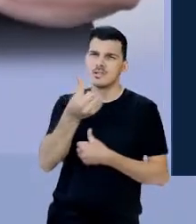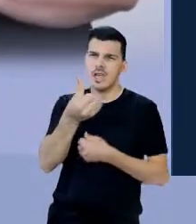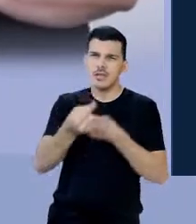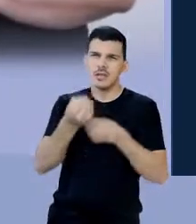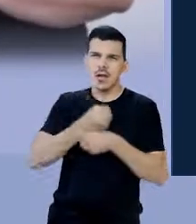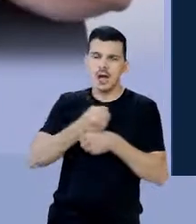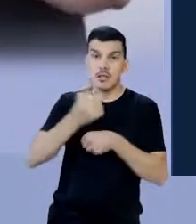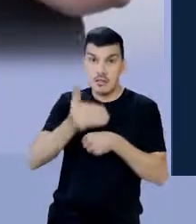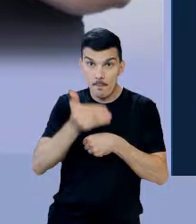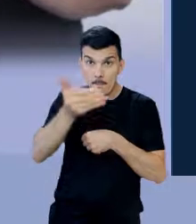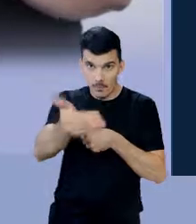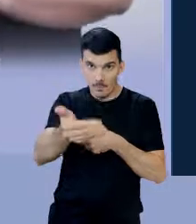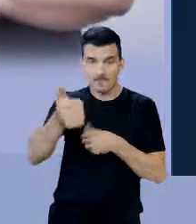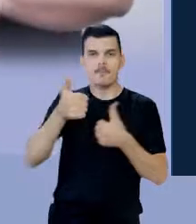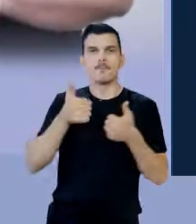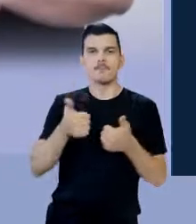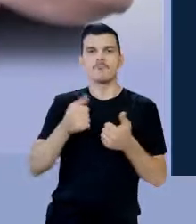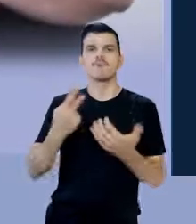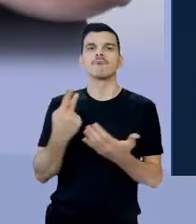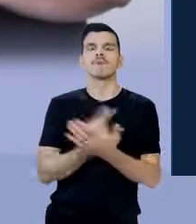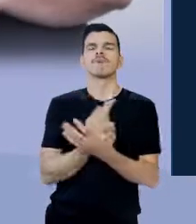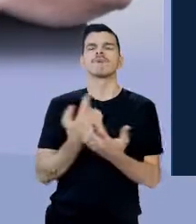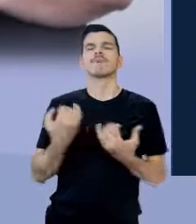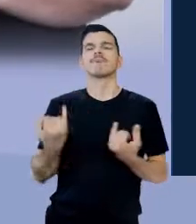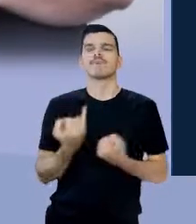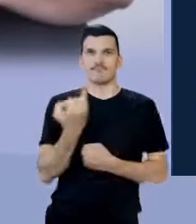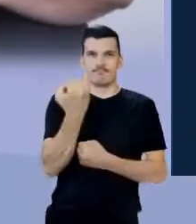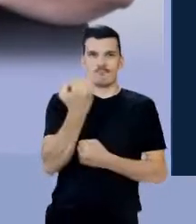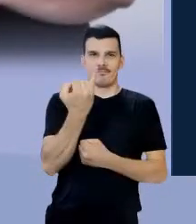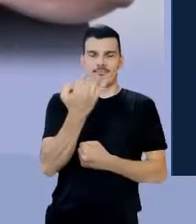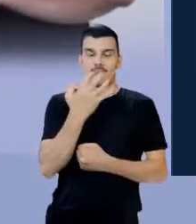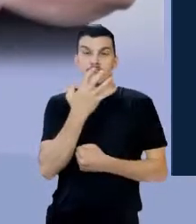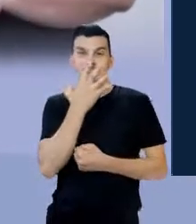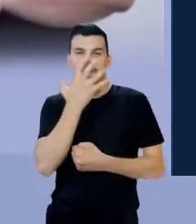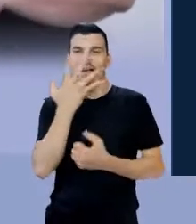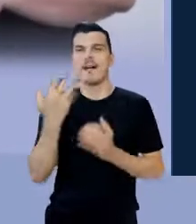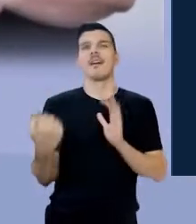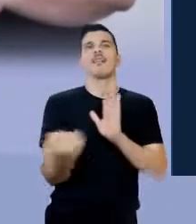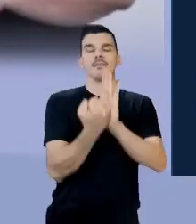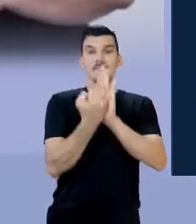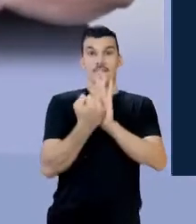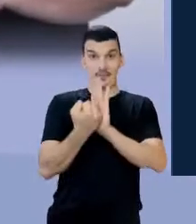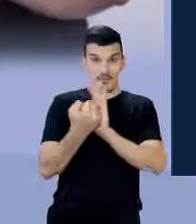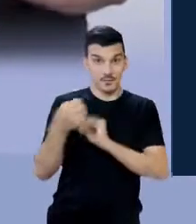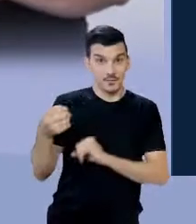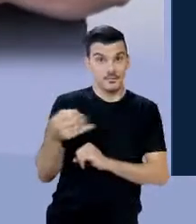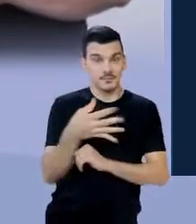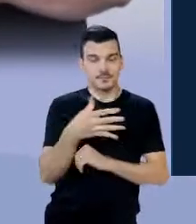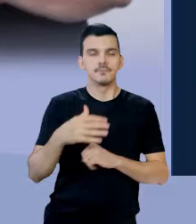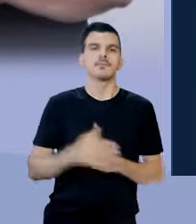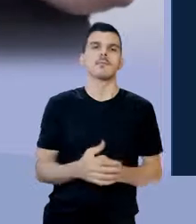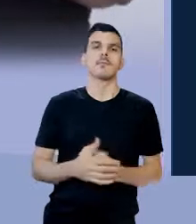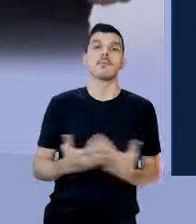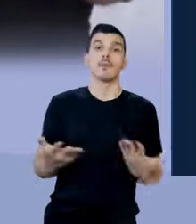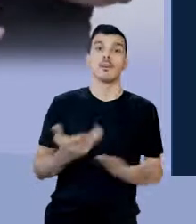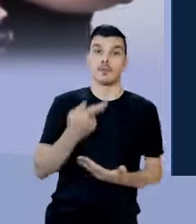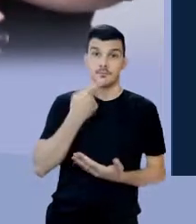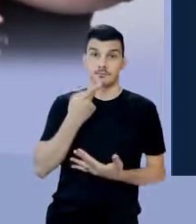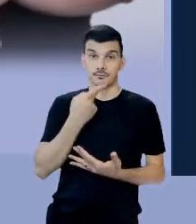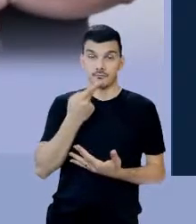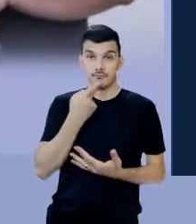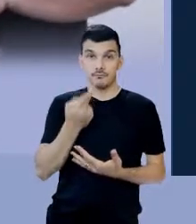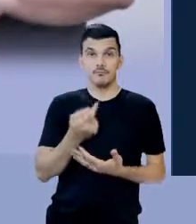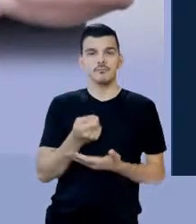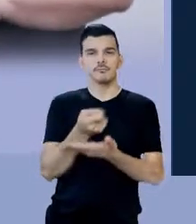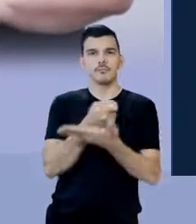6 anos depois daquele acontecimento tão fantástico, tão irreverente, tão novo. Estamos